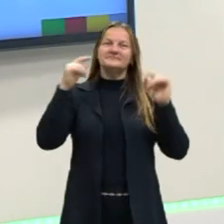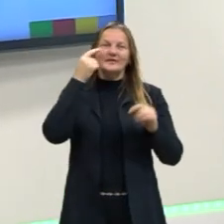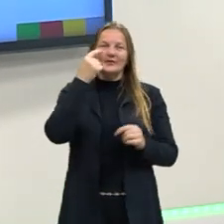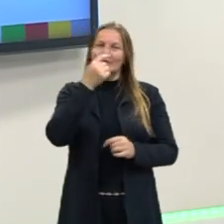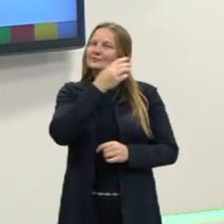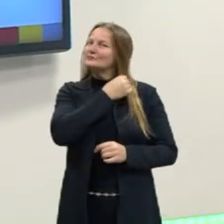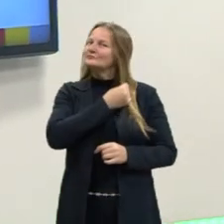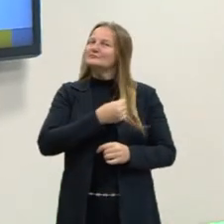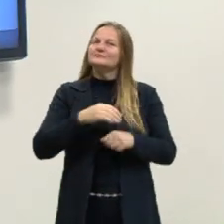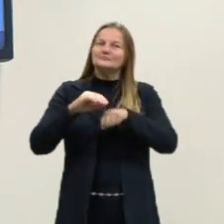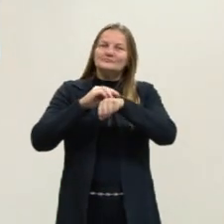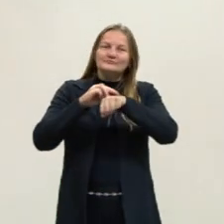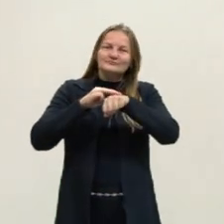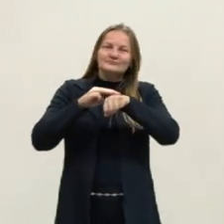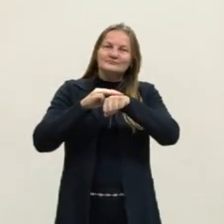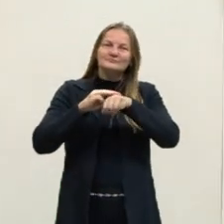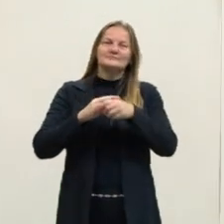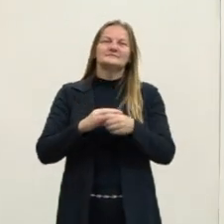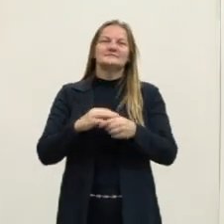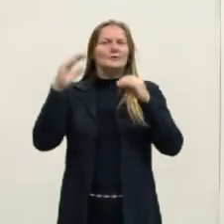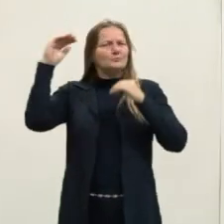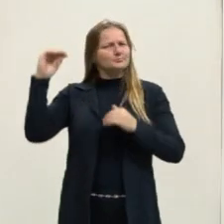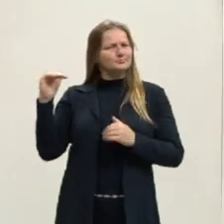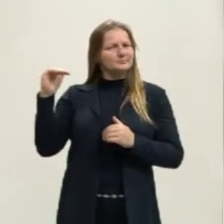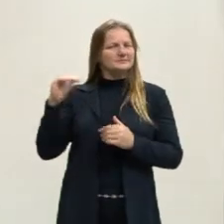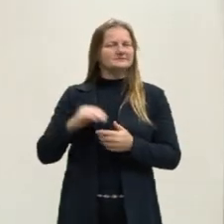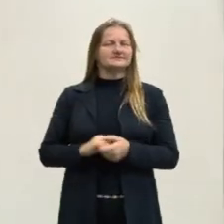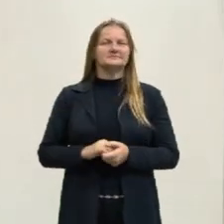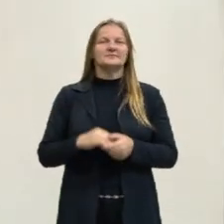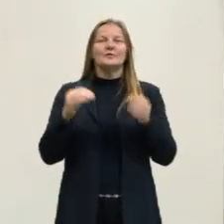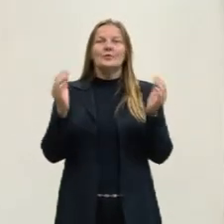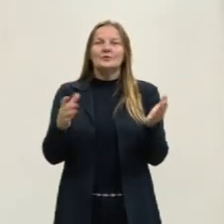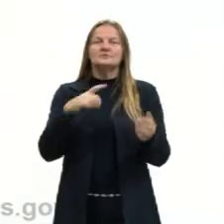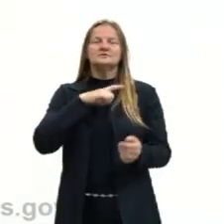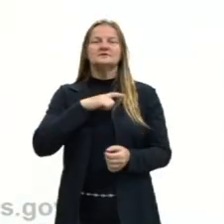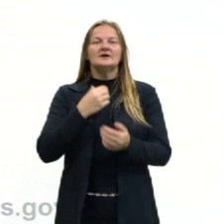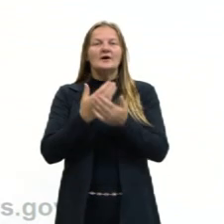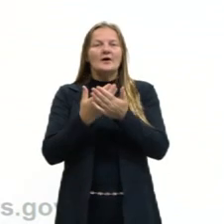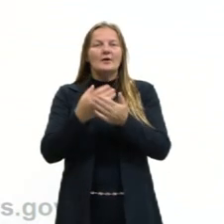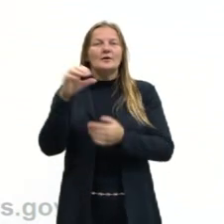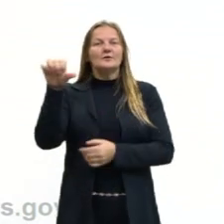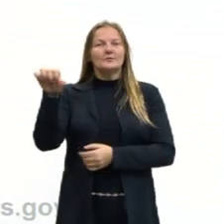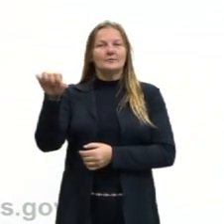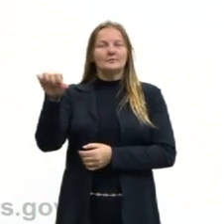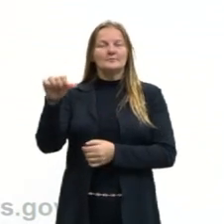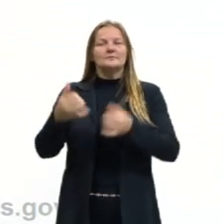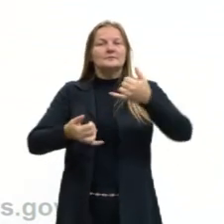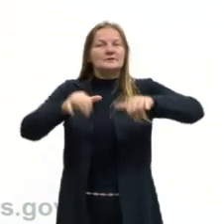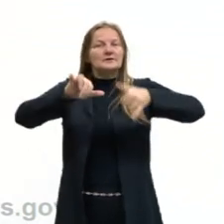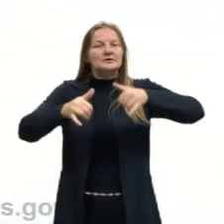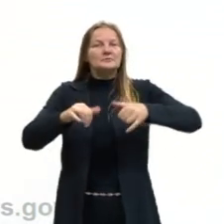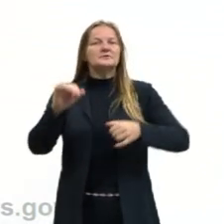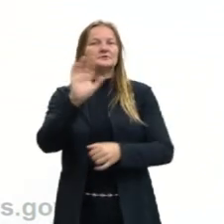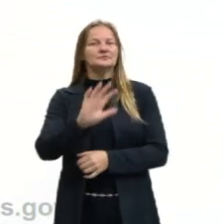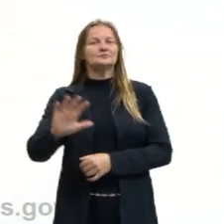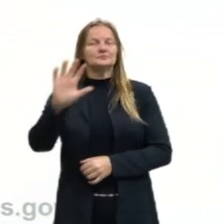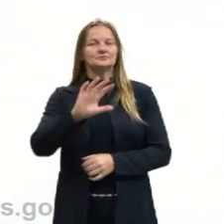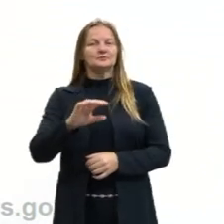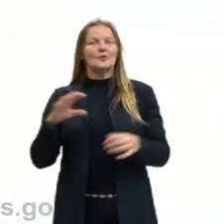olhos e cabelos castanhos e estatura abaixo hoje veremos aula 9 de química geral que é uma aula de